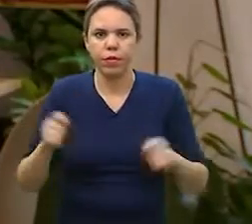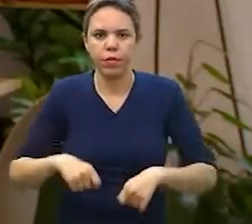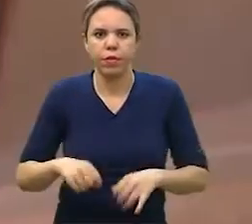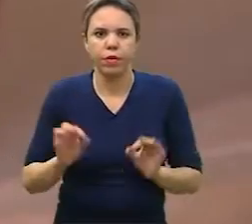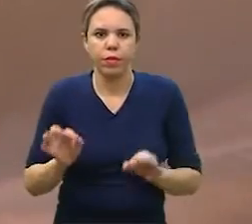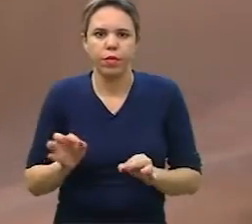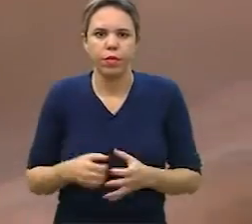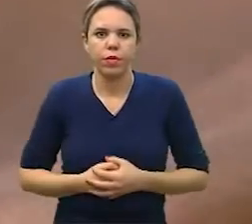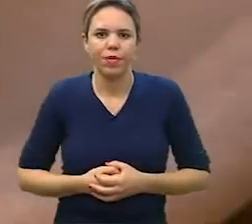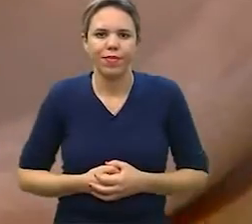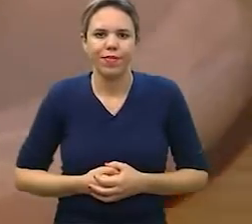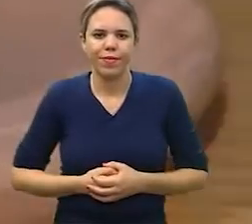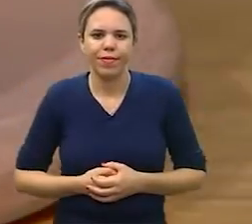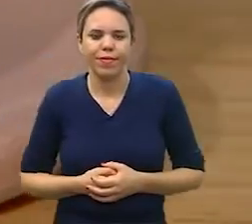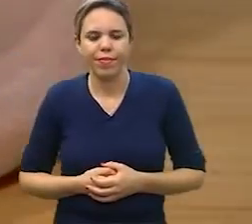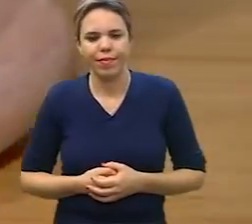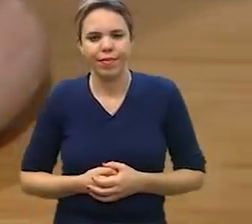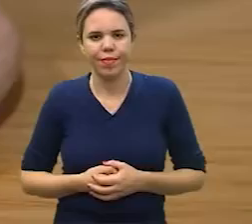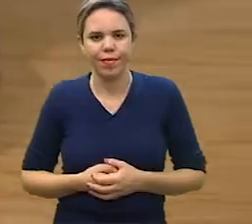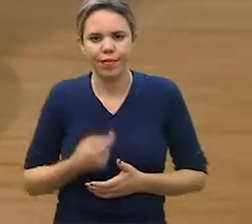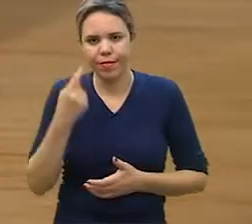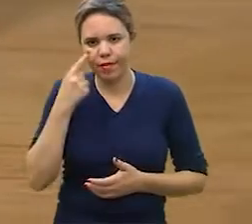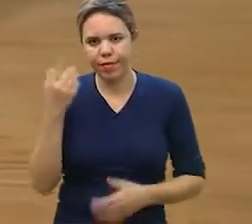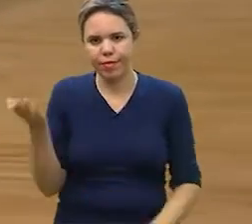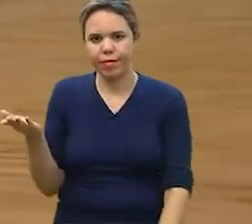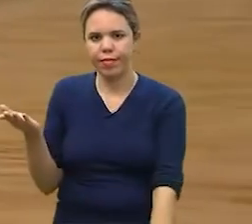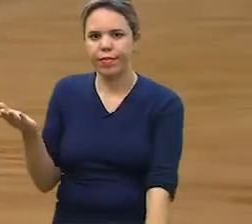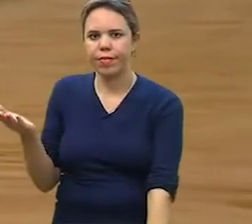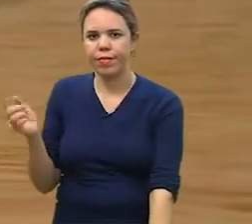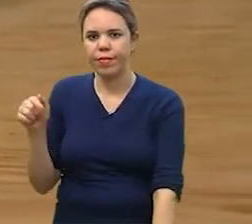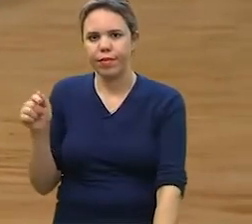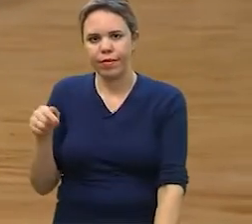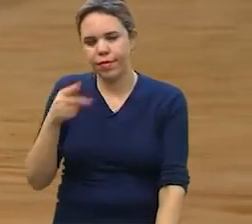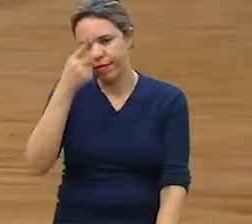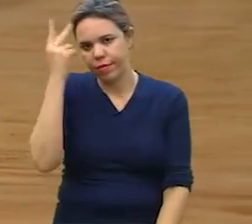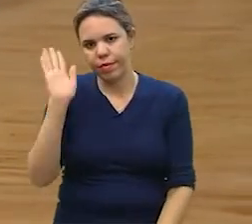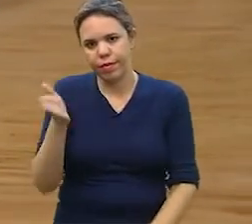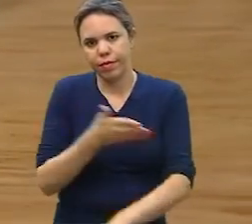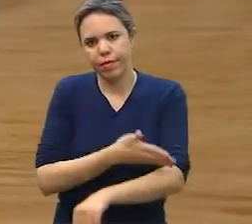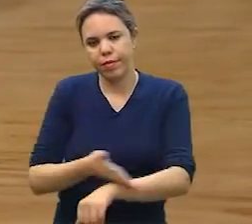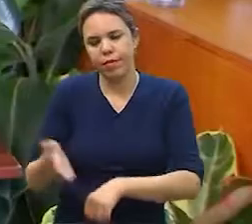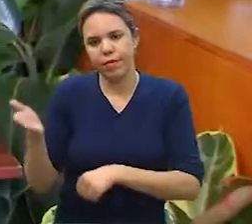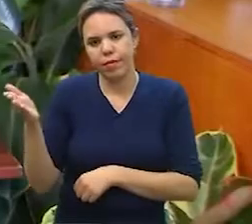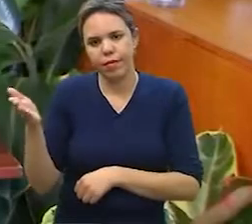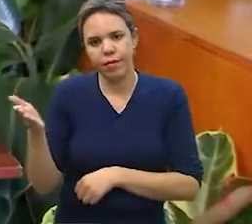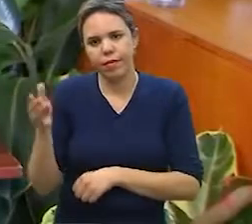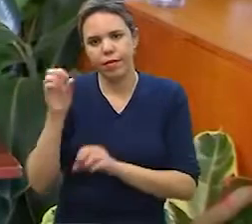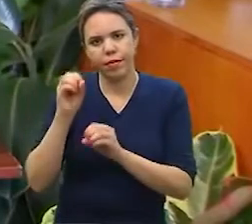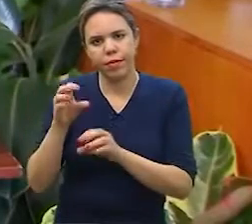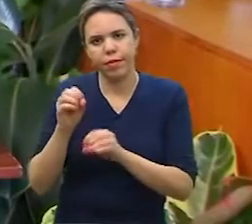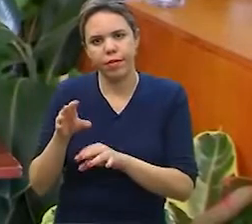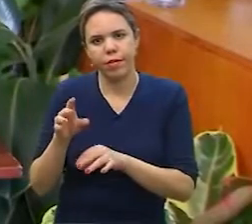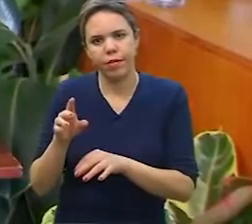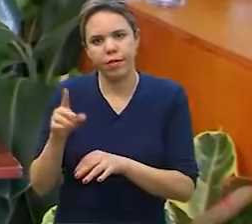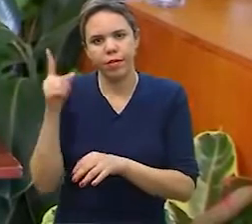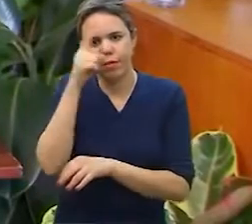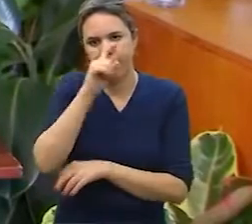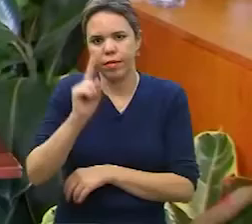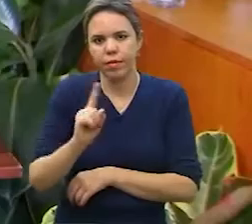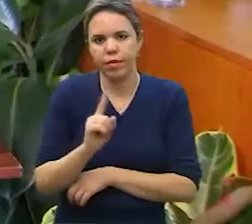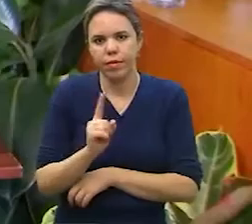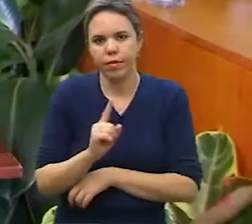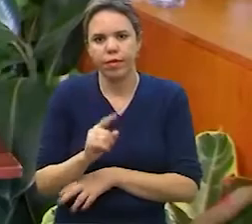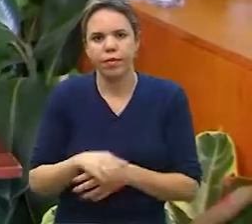dar certo. Olha só, gente. Aqui, o pessoal já está acostumado que a gente não ensina receita